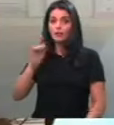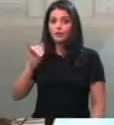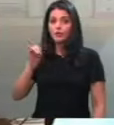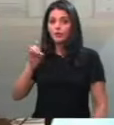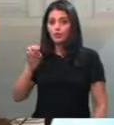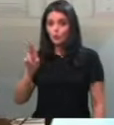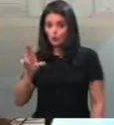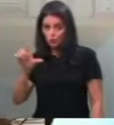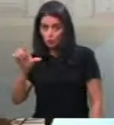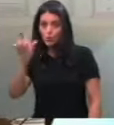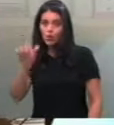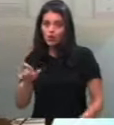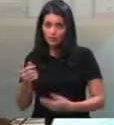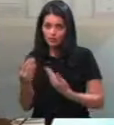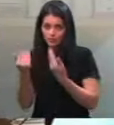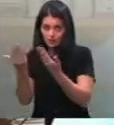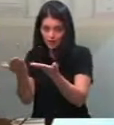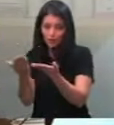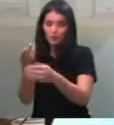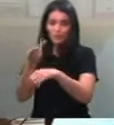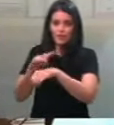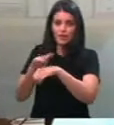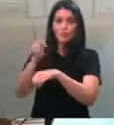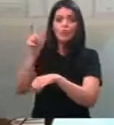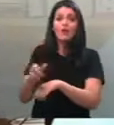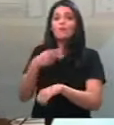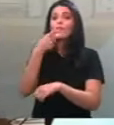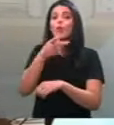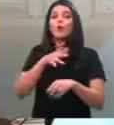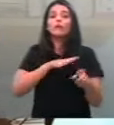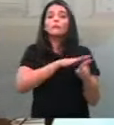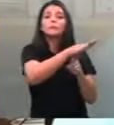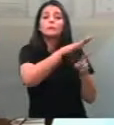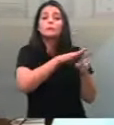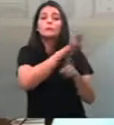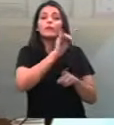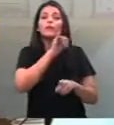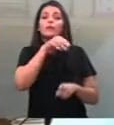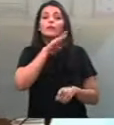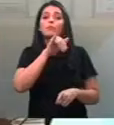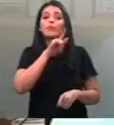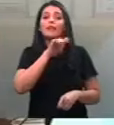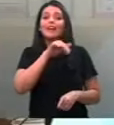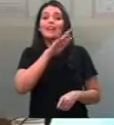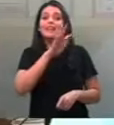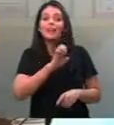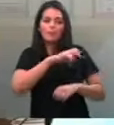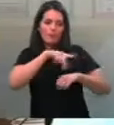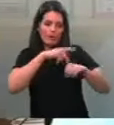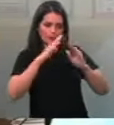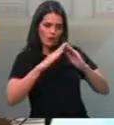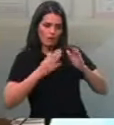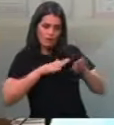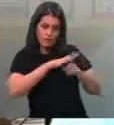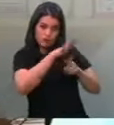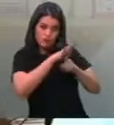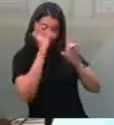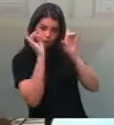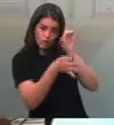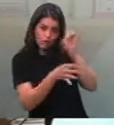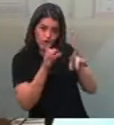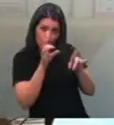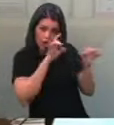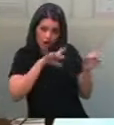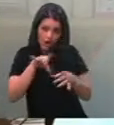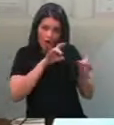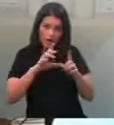Gurnam, que afirmou que os imigrantes e refugiados, eu tenho a satisfação de presidir aqui no Senado